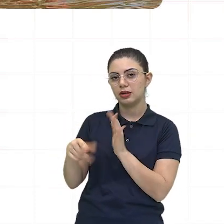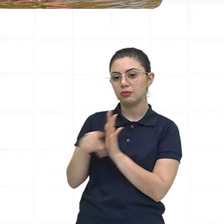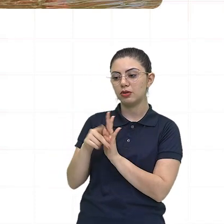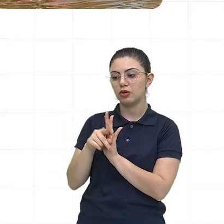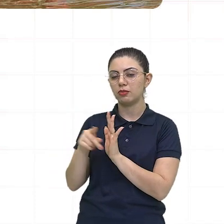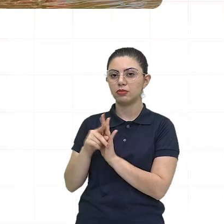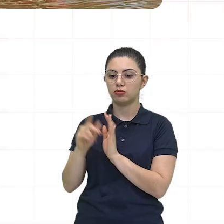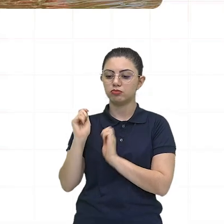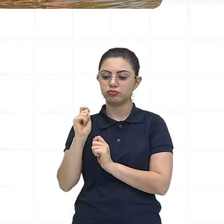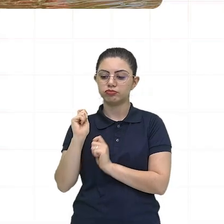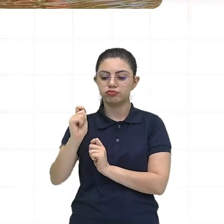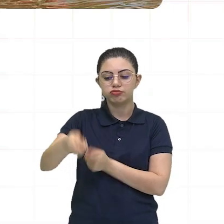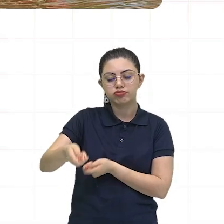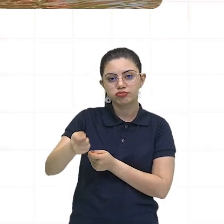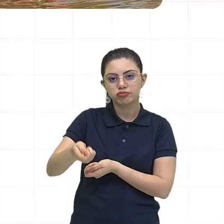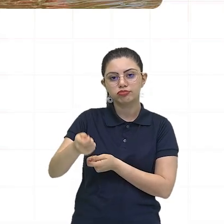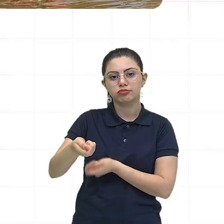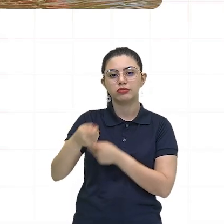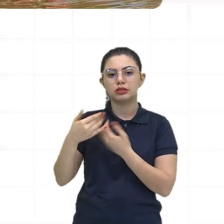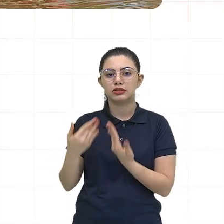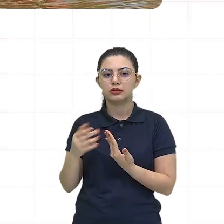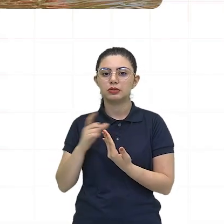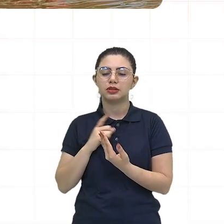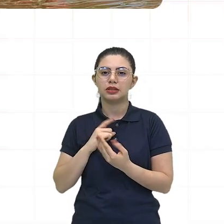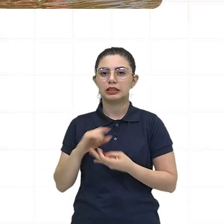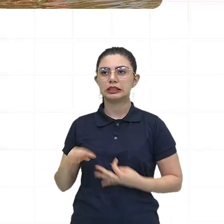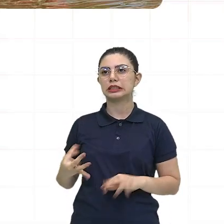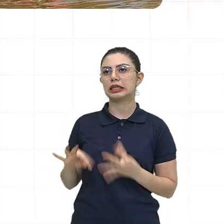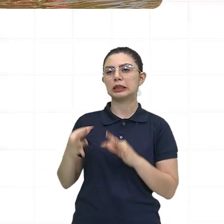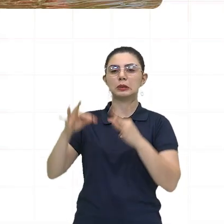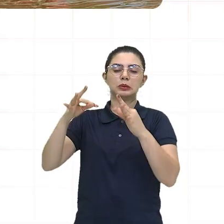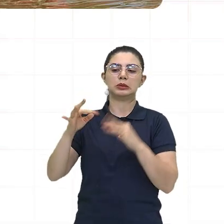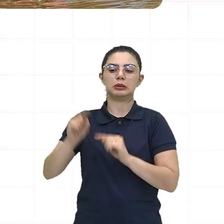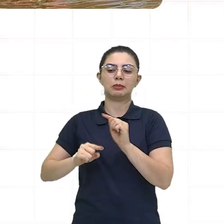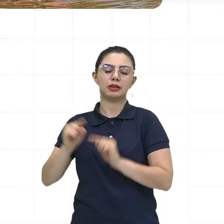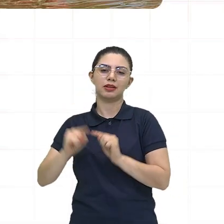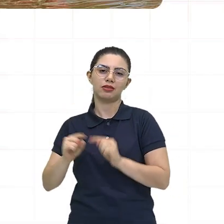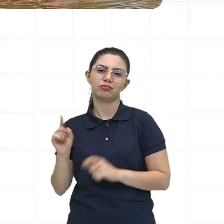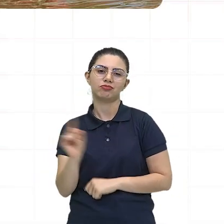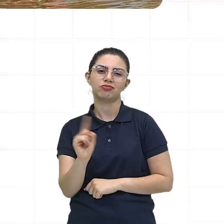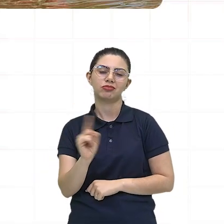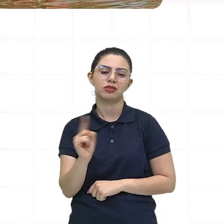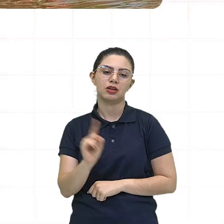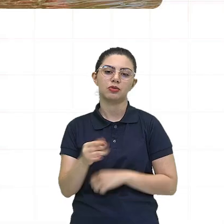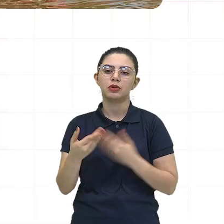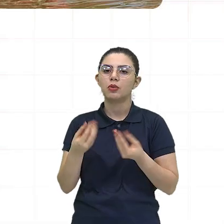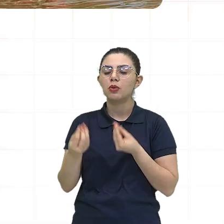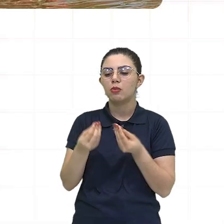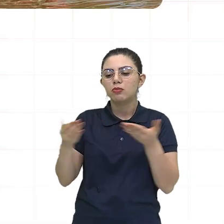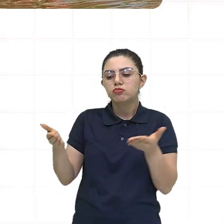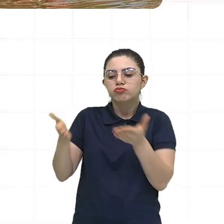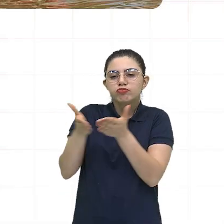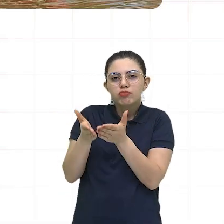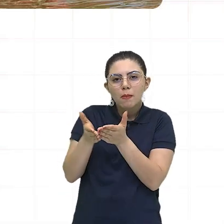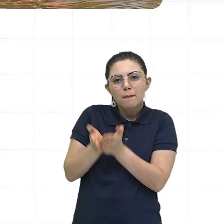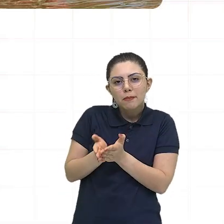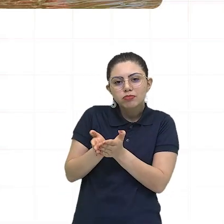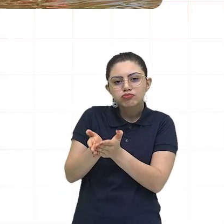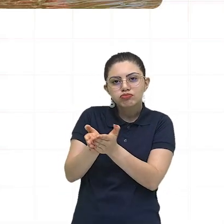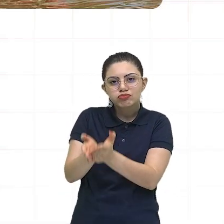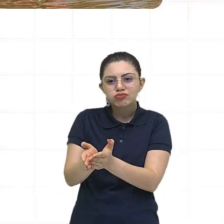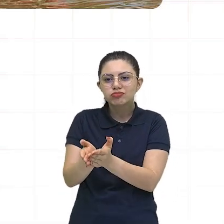pescadores, né? Há pouco emprego de equipamentos modernos e geralmente é feita em embarcações pequenas,